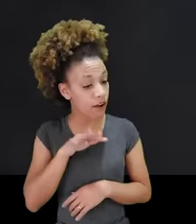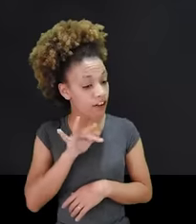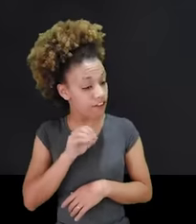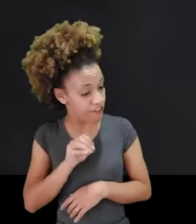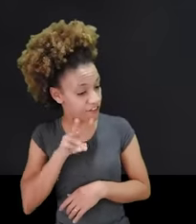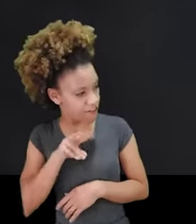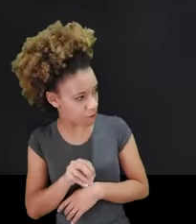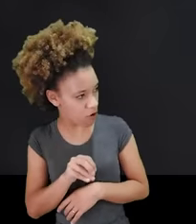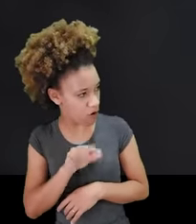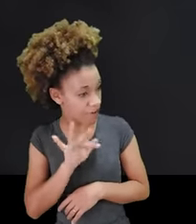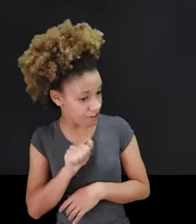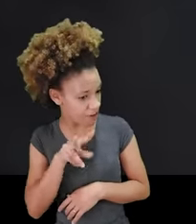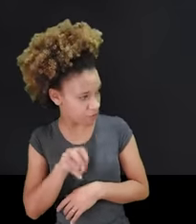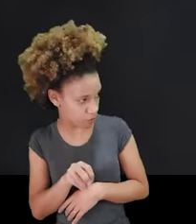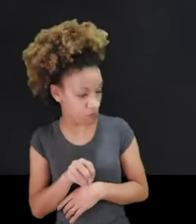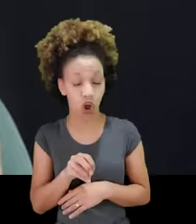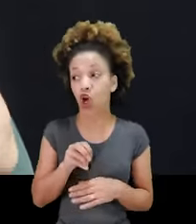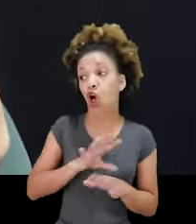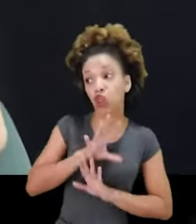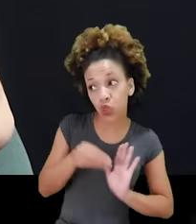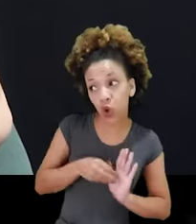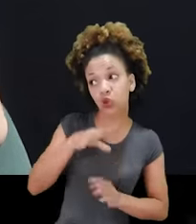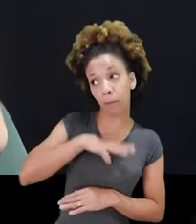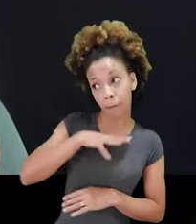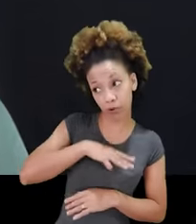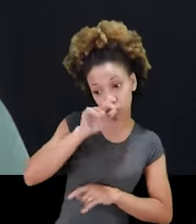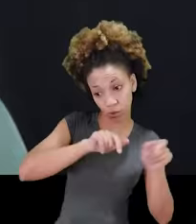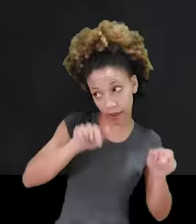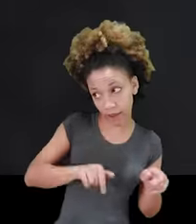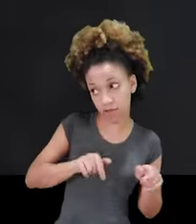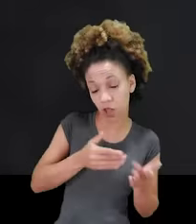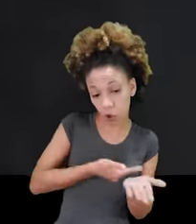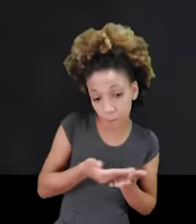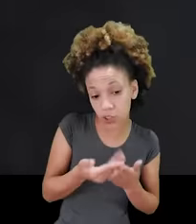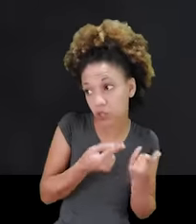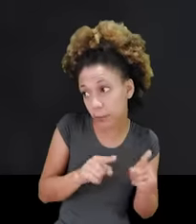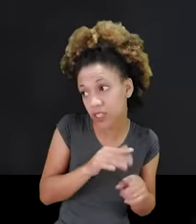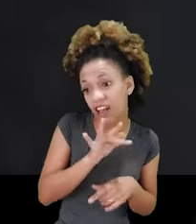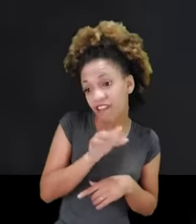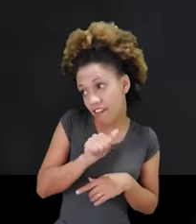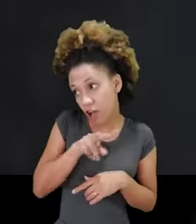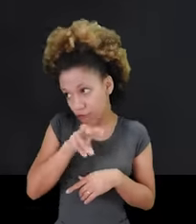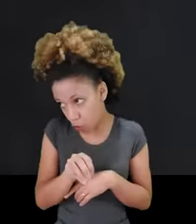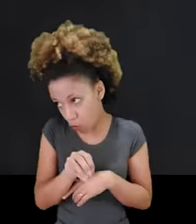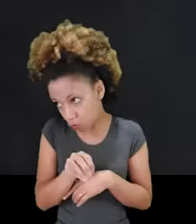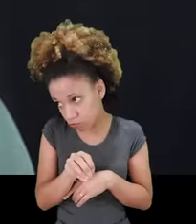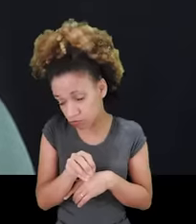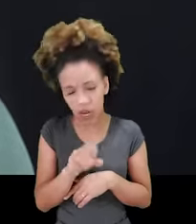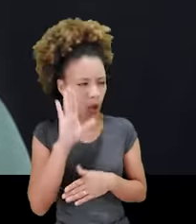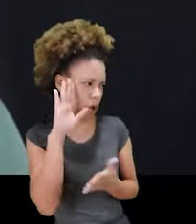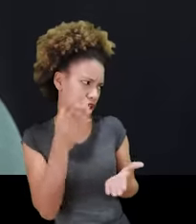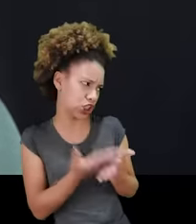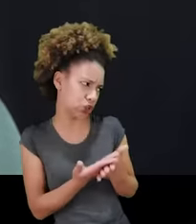Não. Não. Todo o português se emociona um bocadinho. Tá. Há graus. Eu acredito que há... É uma